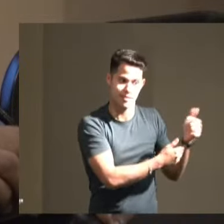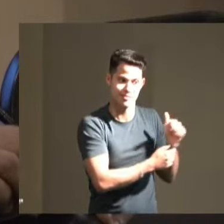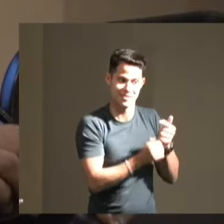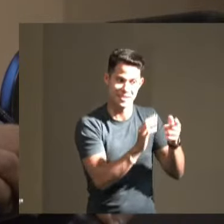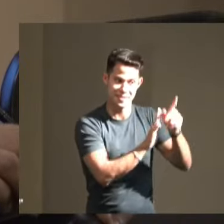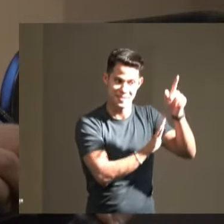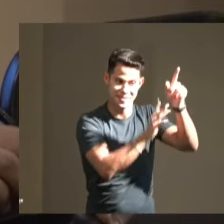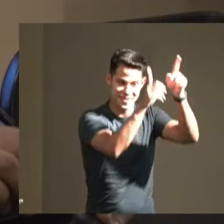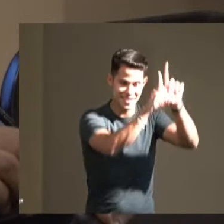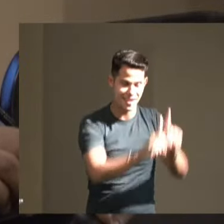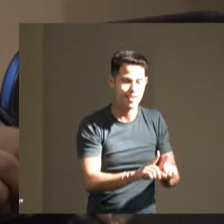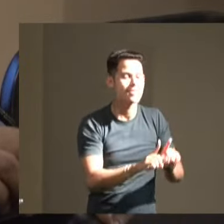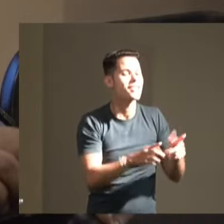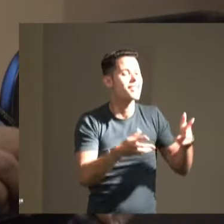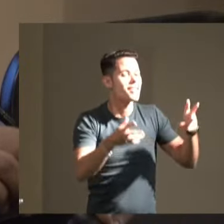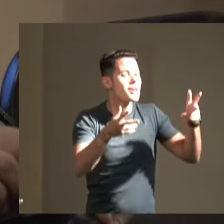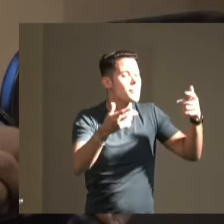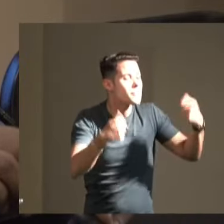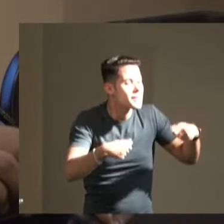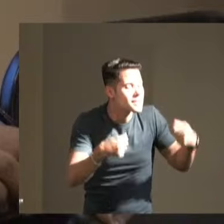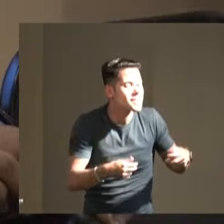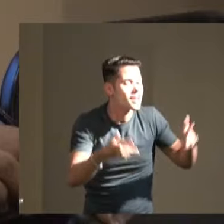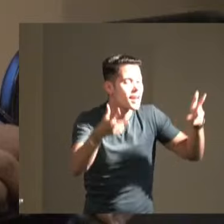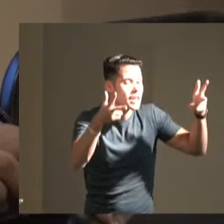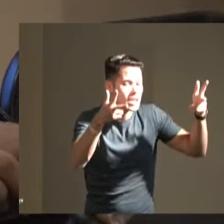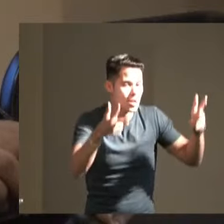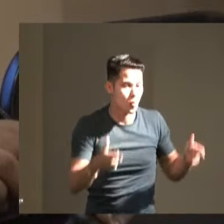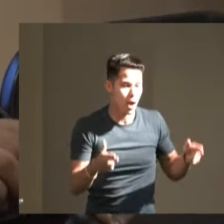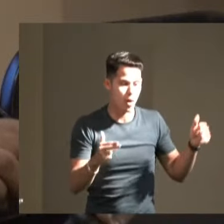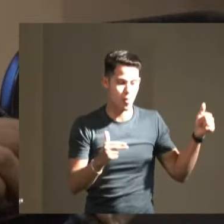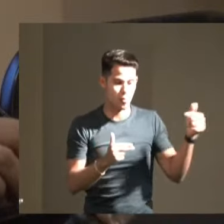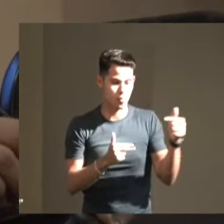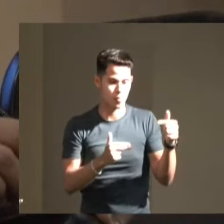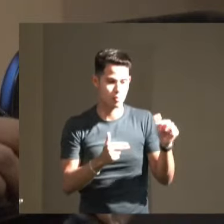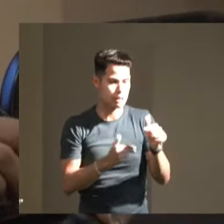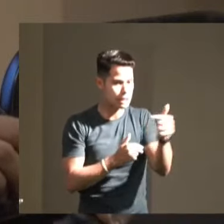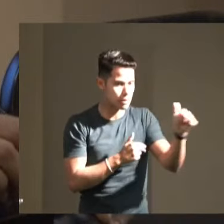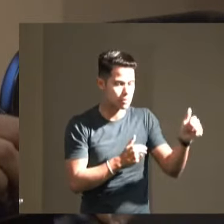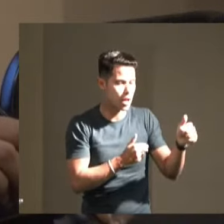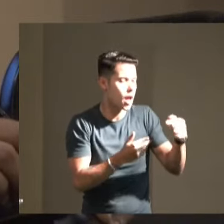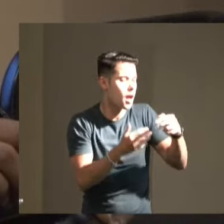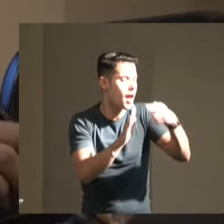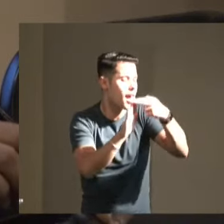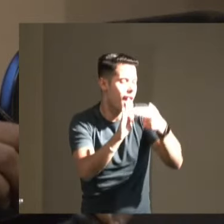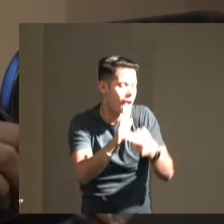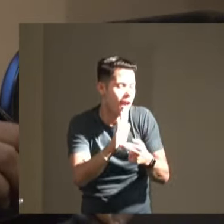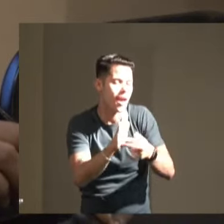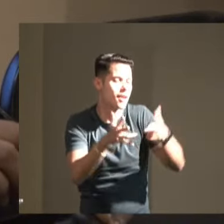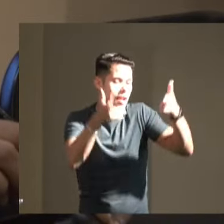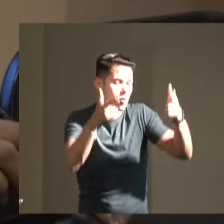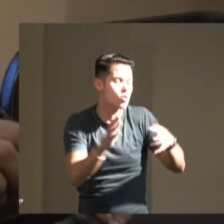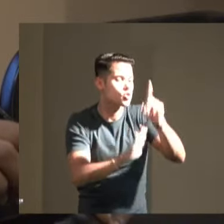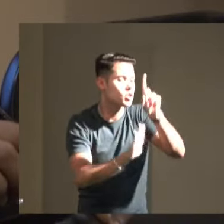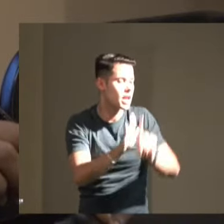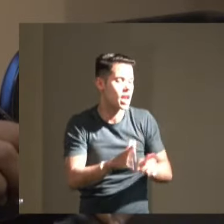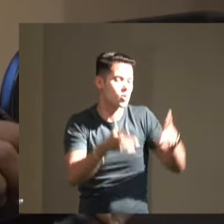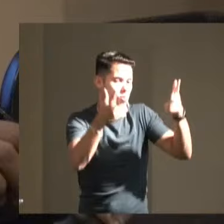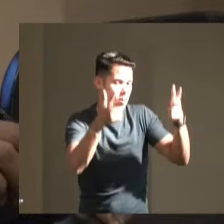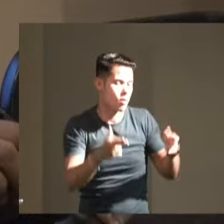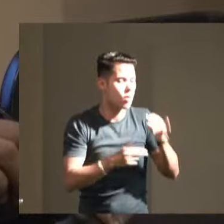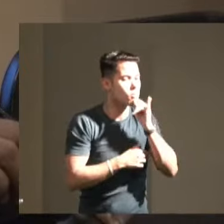essas tenham as mesmas condições que as pessoas sem deficiência, o que a gente chamaria de equiparação